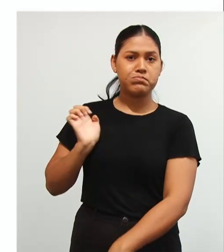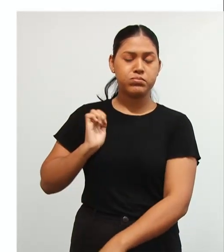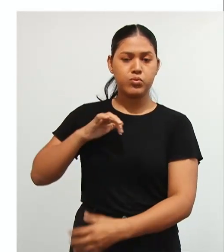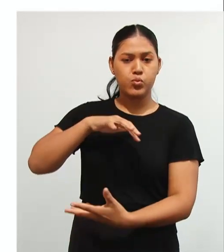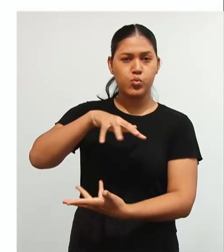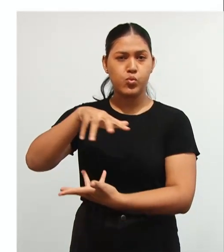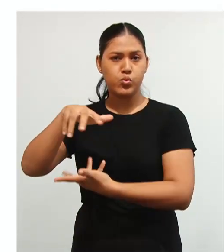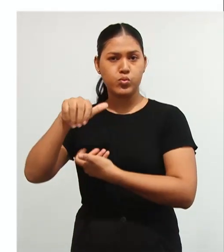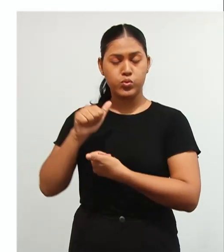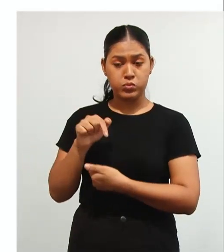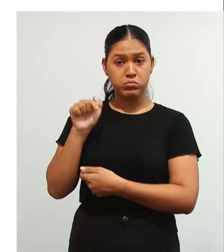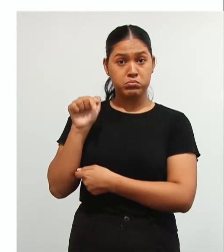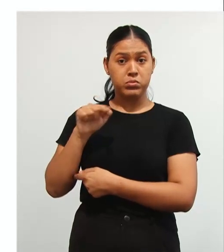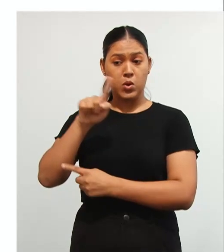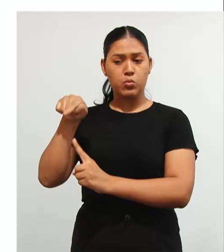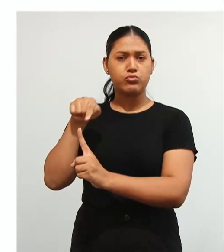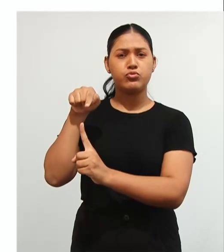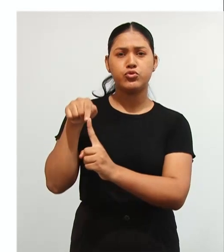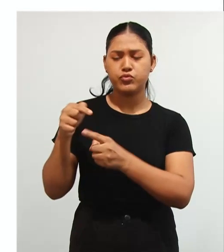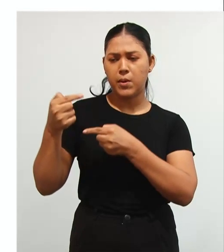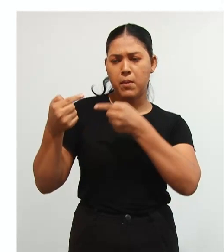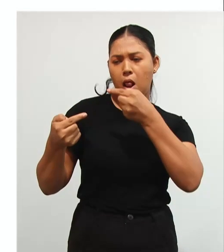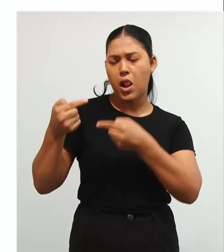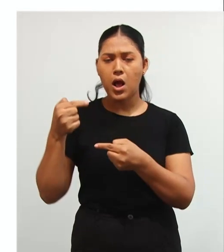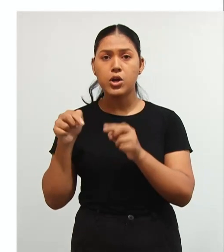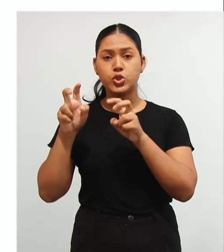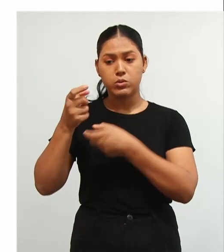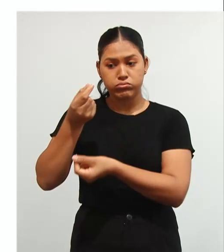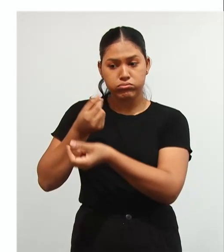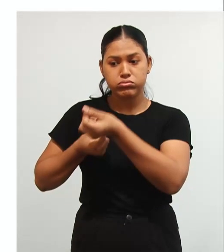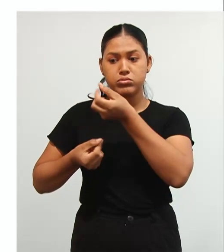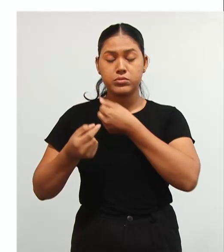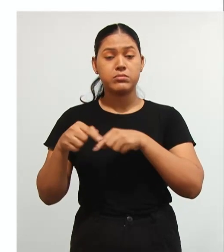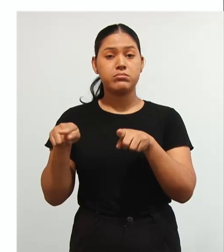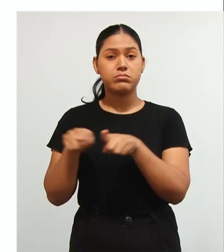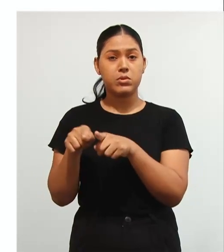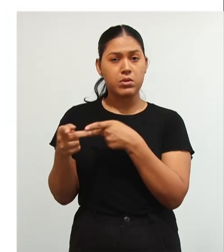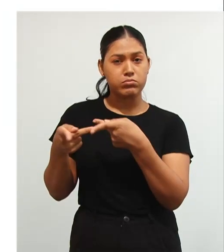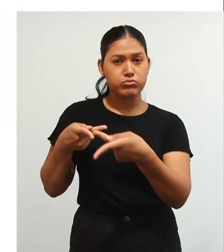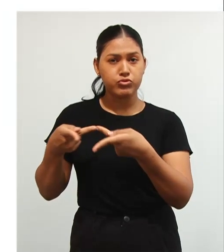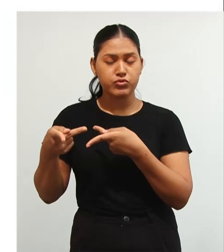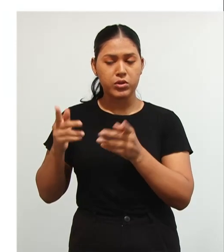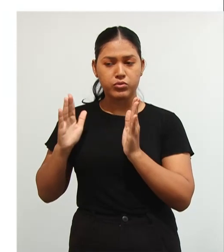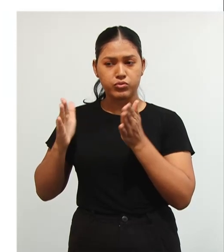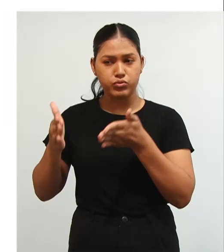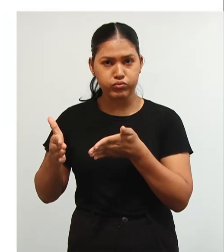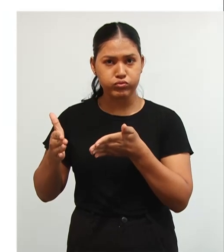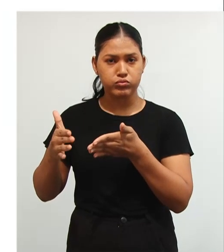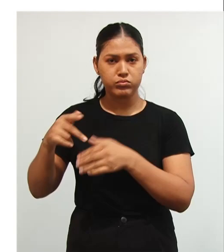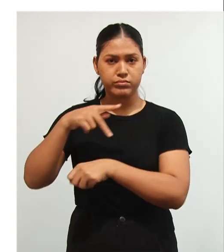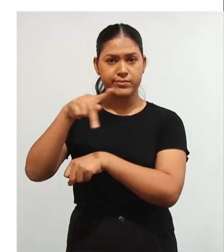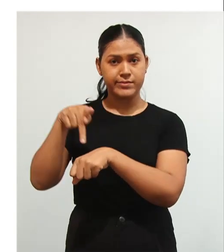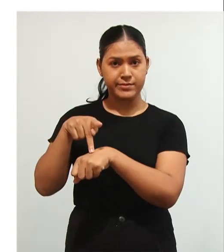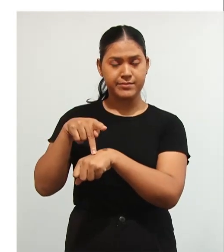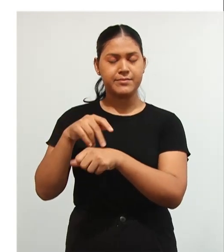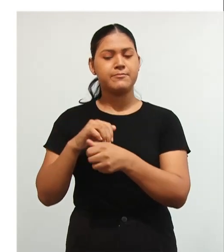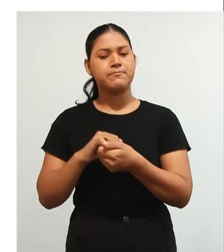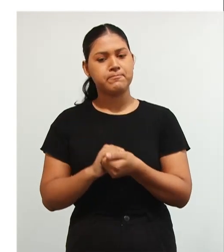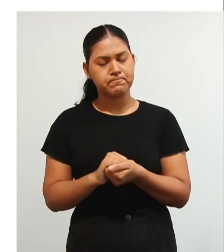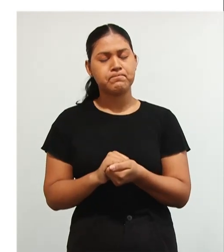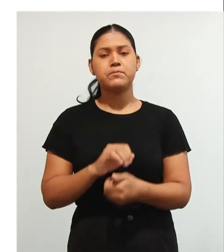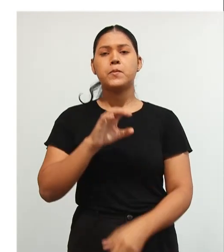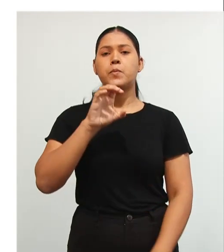busca discutir políticas públicas e econômicas que orientem os seus membros. Uma proposta da OCDE